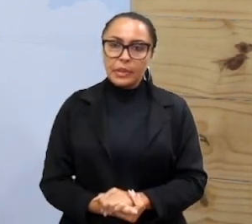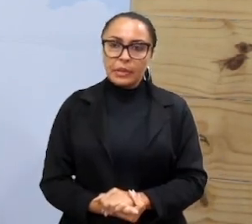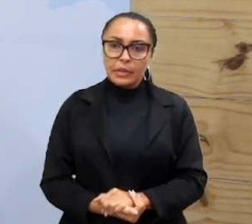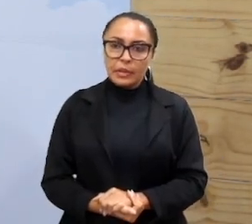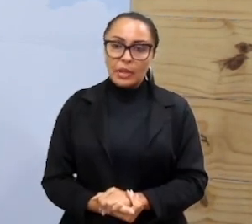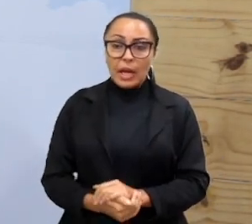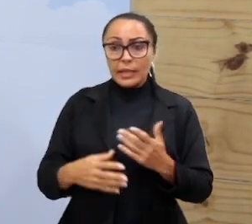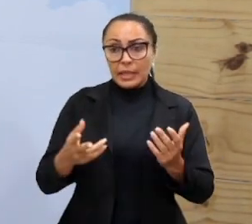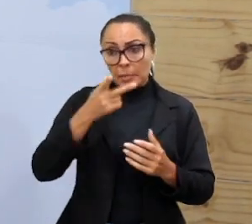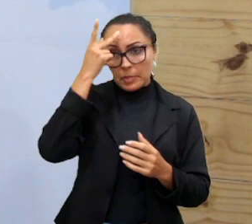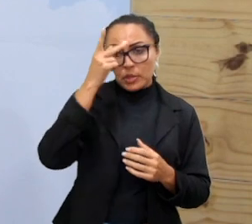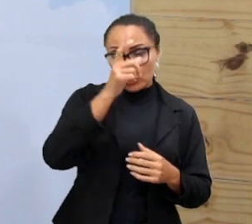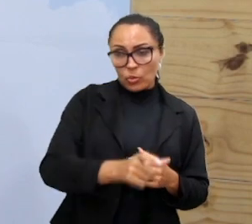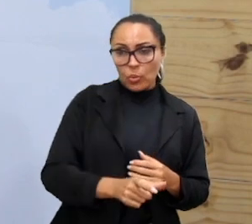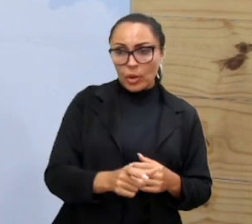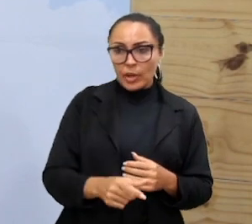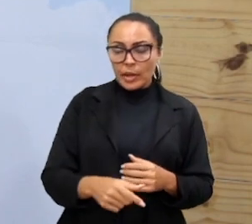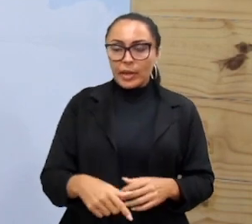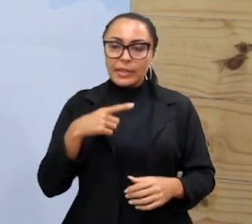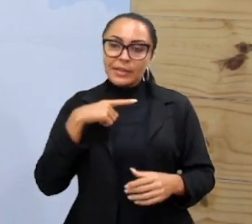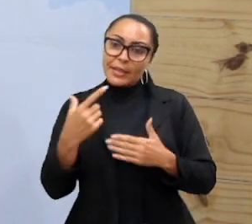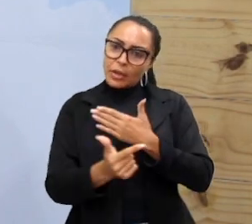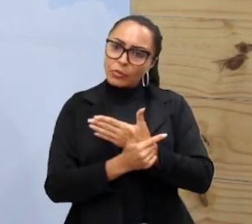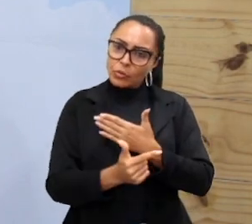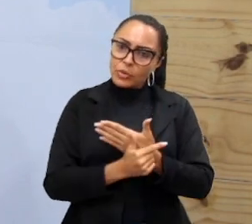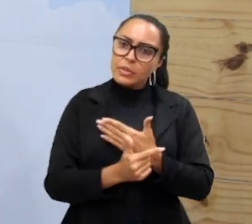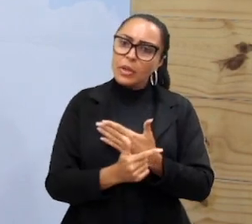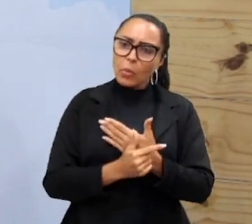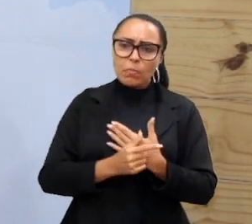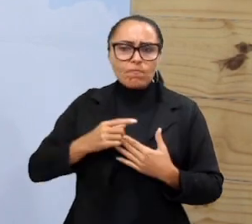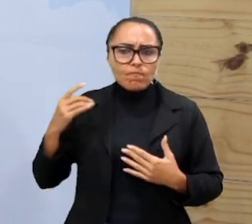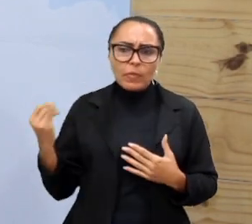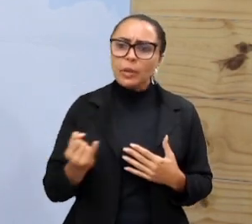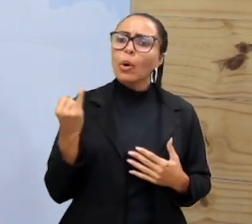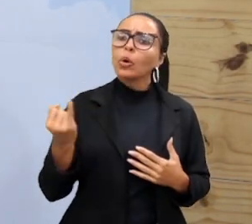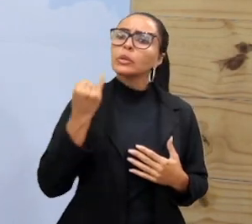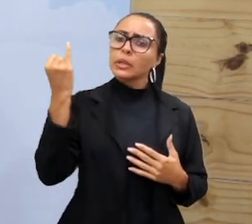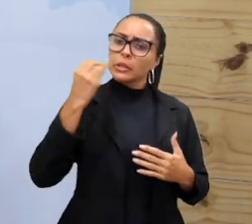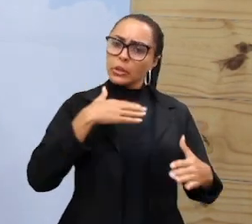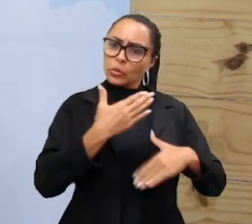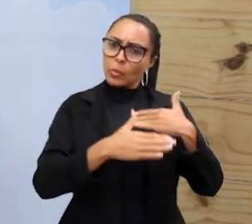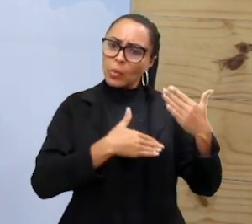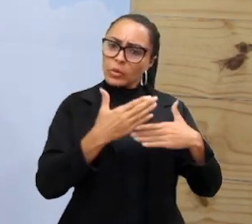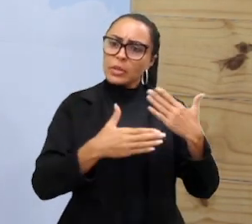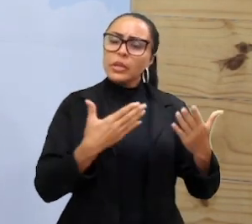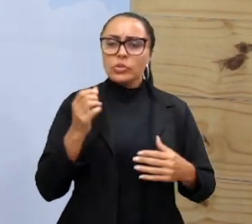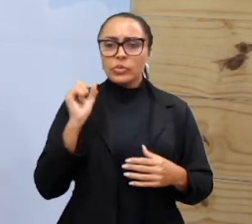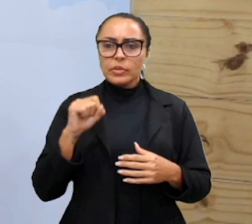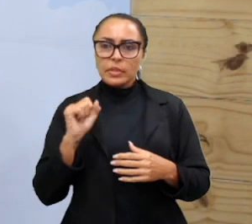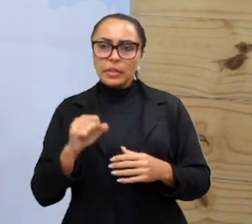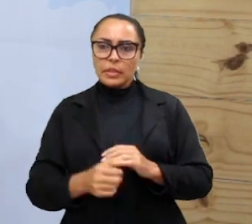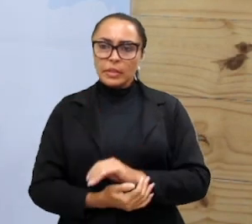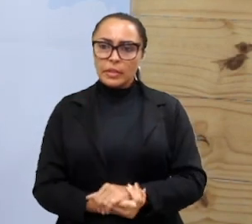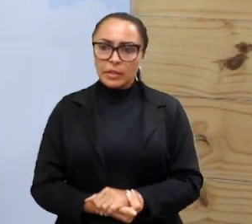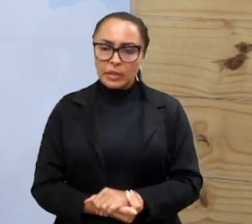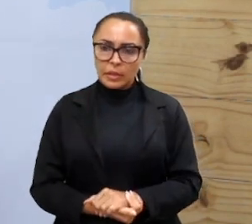aquela pessoa que tem, né, uma função muito significativa nesse processo de produção, né,